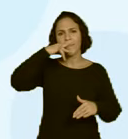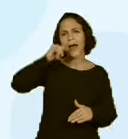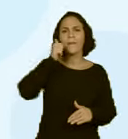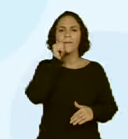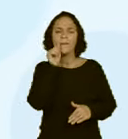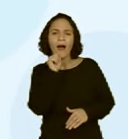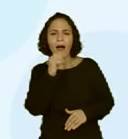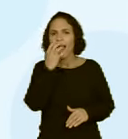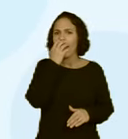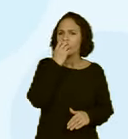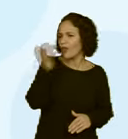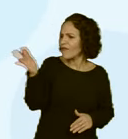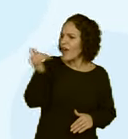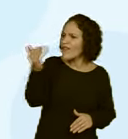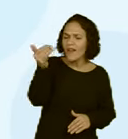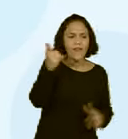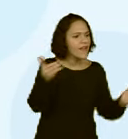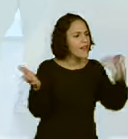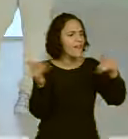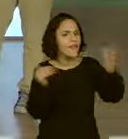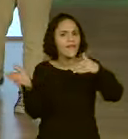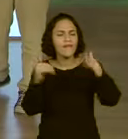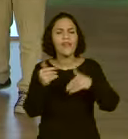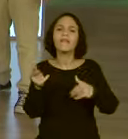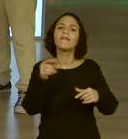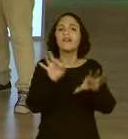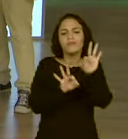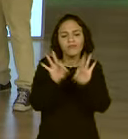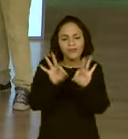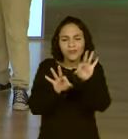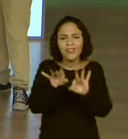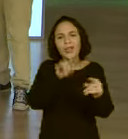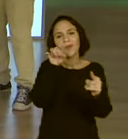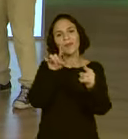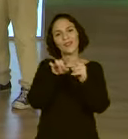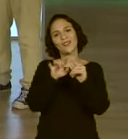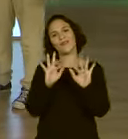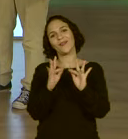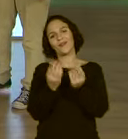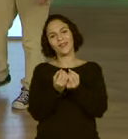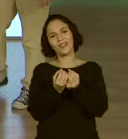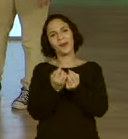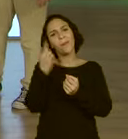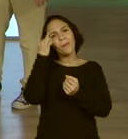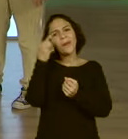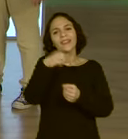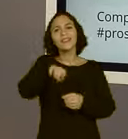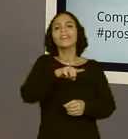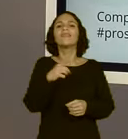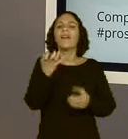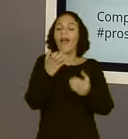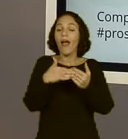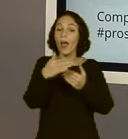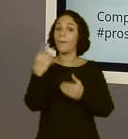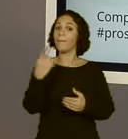a mãe, chama o cachorro também e monta aí o objetivo da família. Pensa o que vocês querem fazer